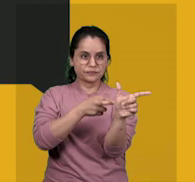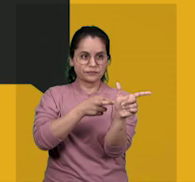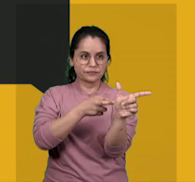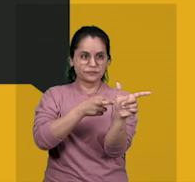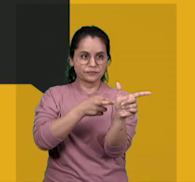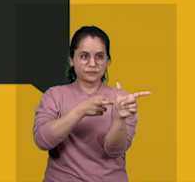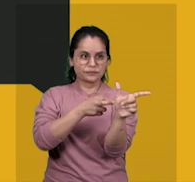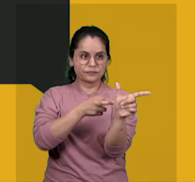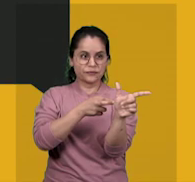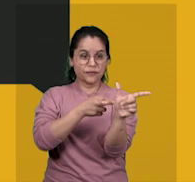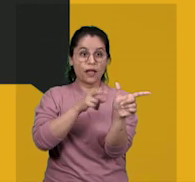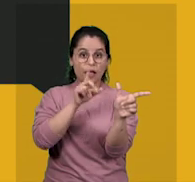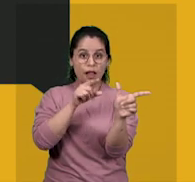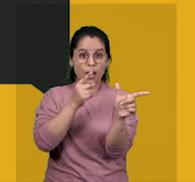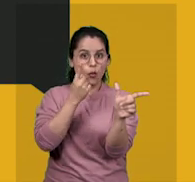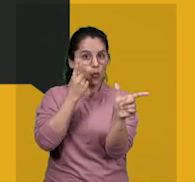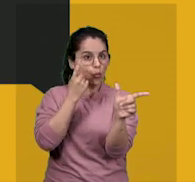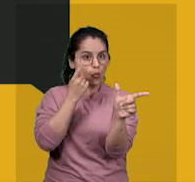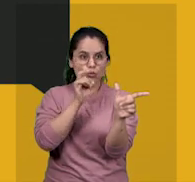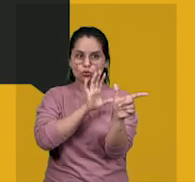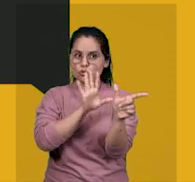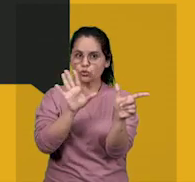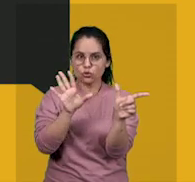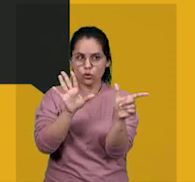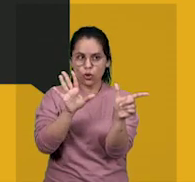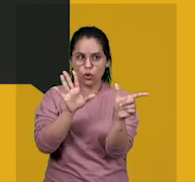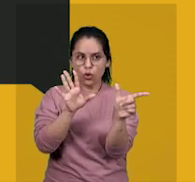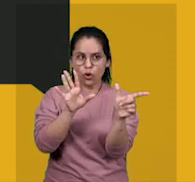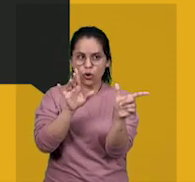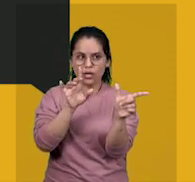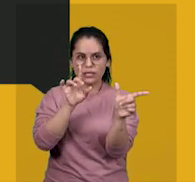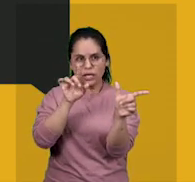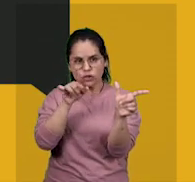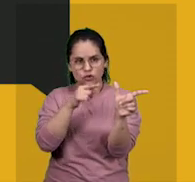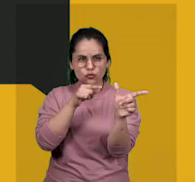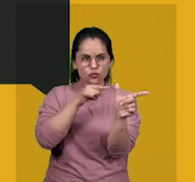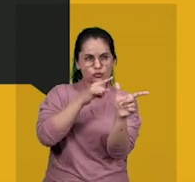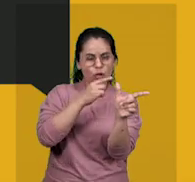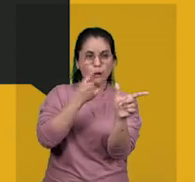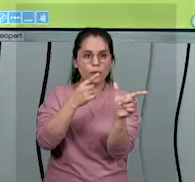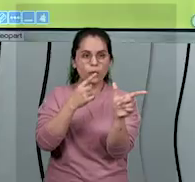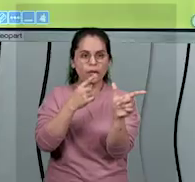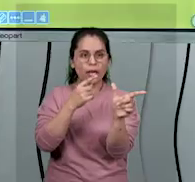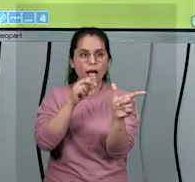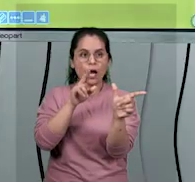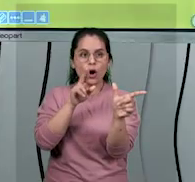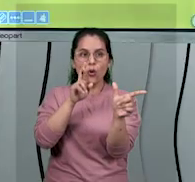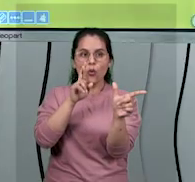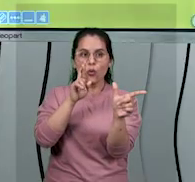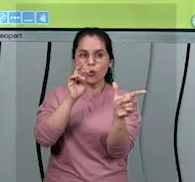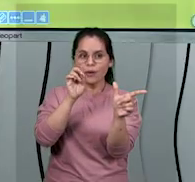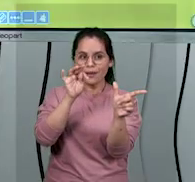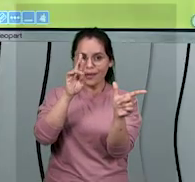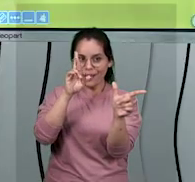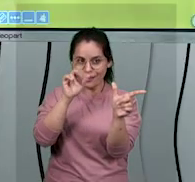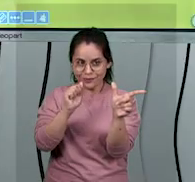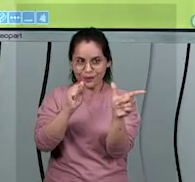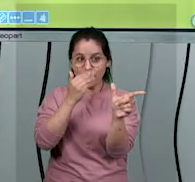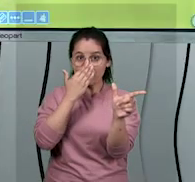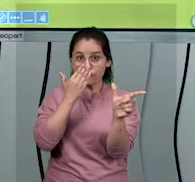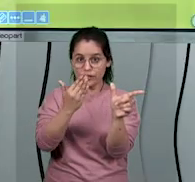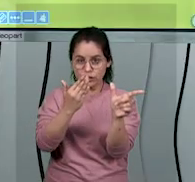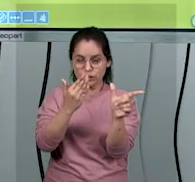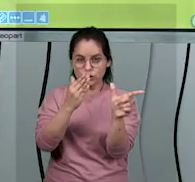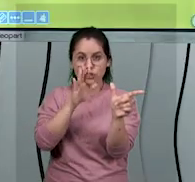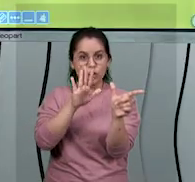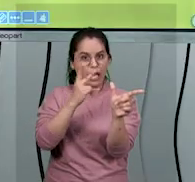A próstata é uma só. Ela está dividida aqui porque tem a uretra está na frente dela, mas ela